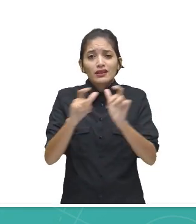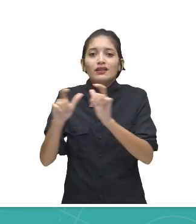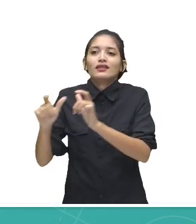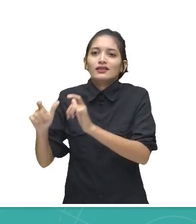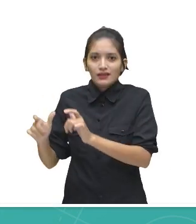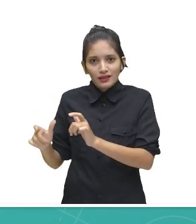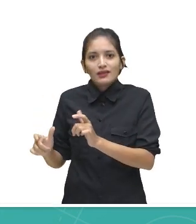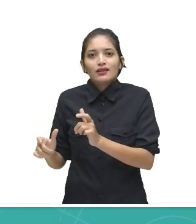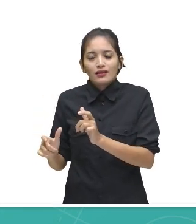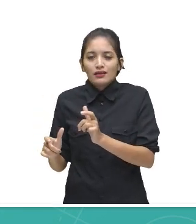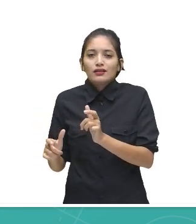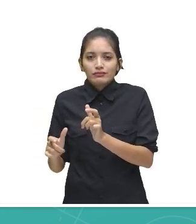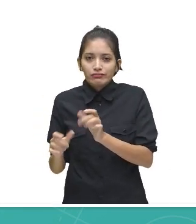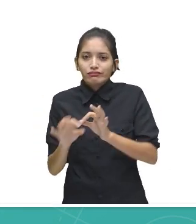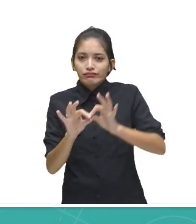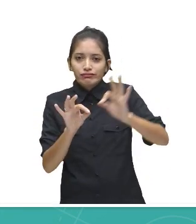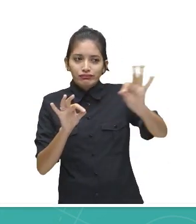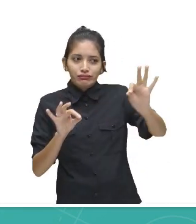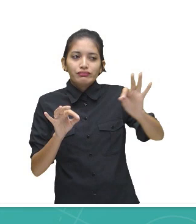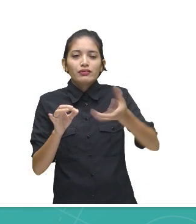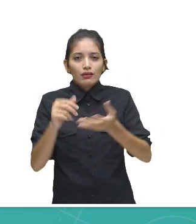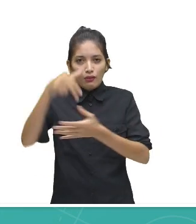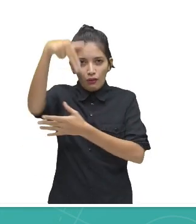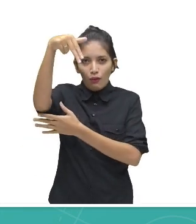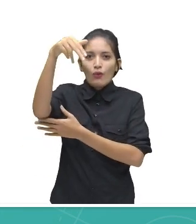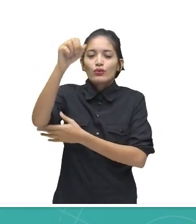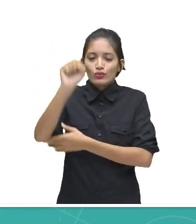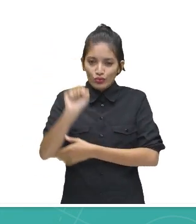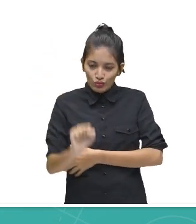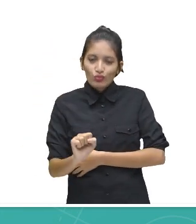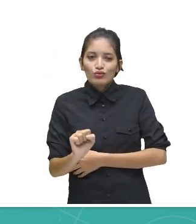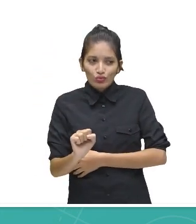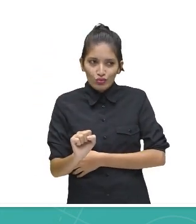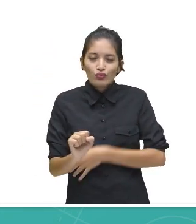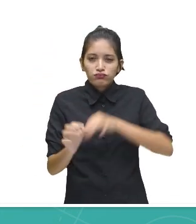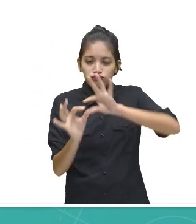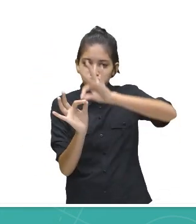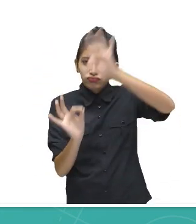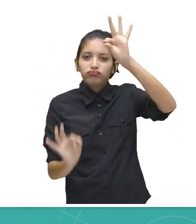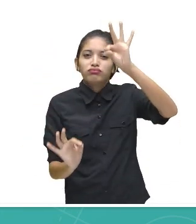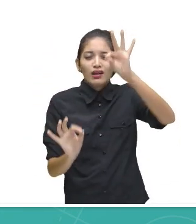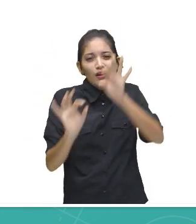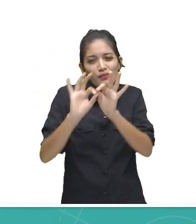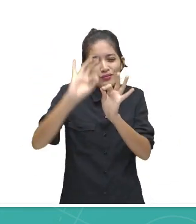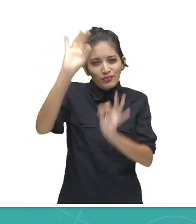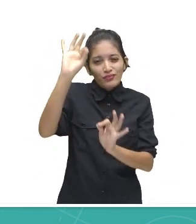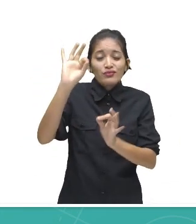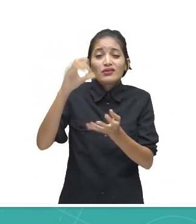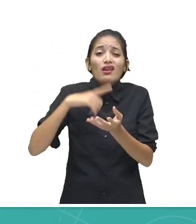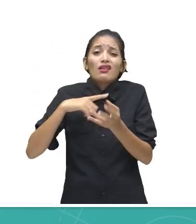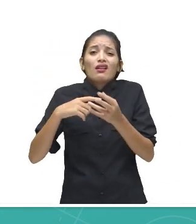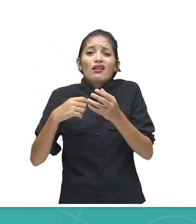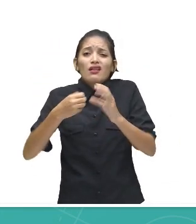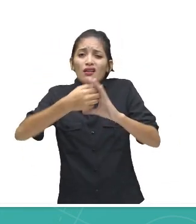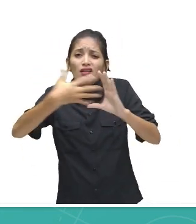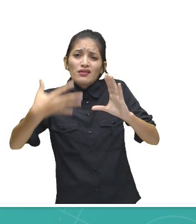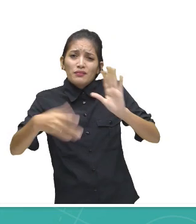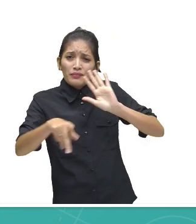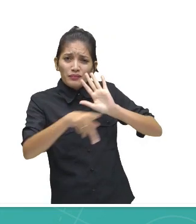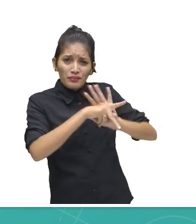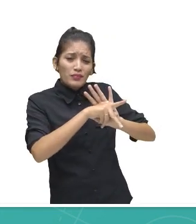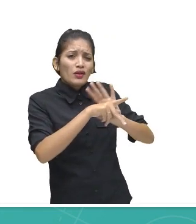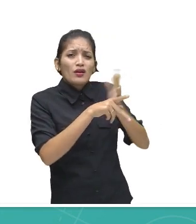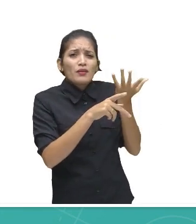distantes aí da nossa região, região amazônica, onde a sala está sendo transmitida, sempre bom lembrar, né? E que tem características da natureza